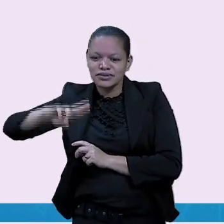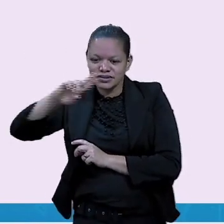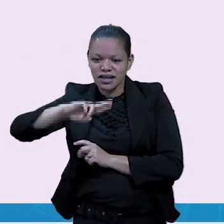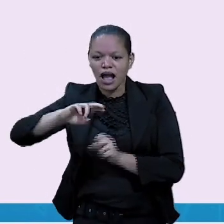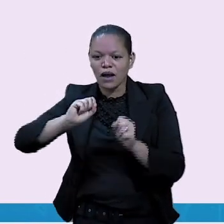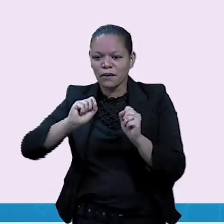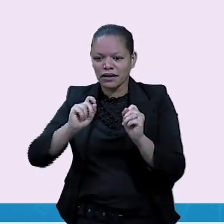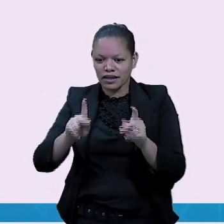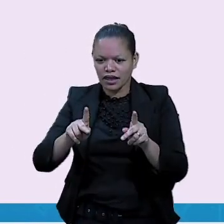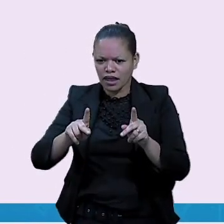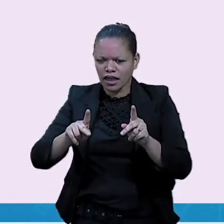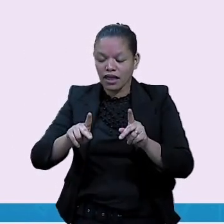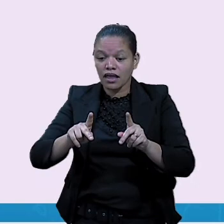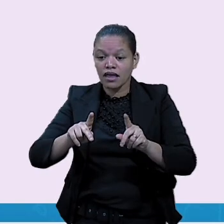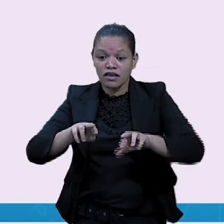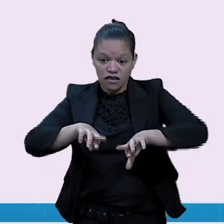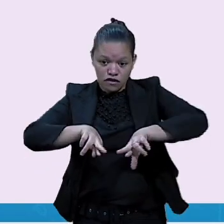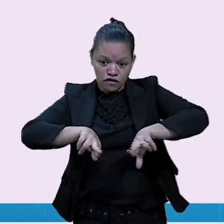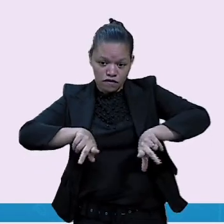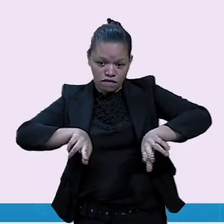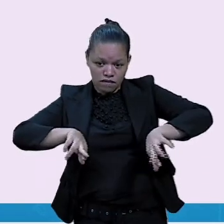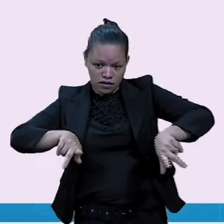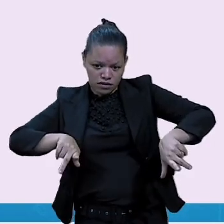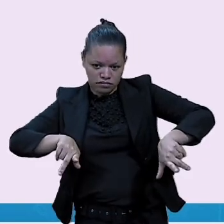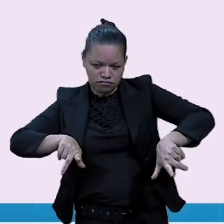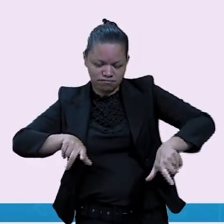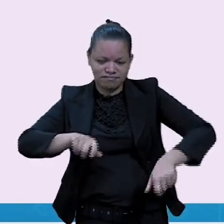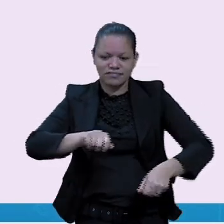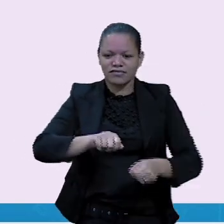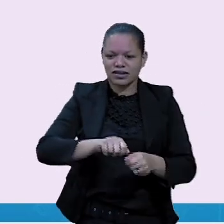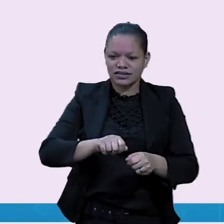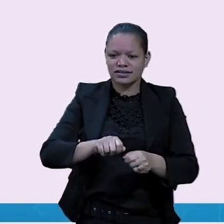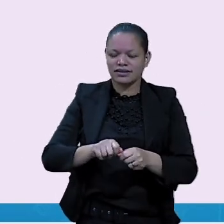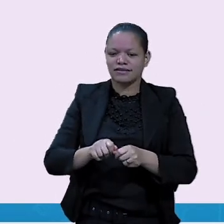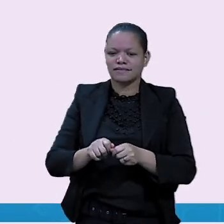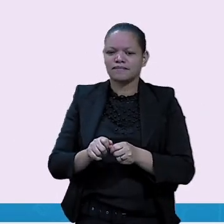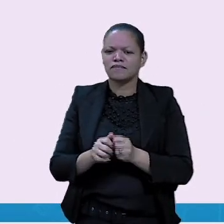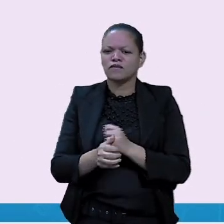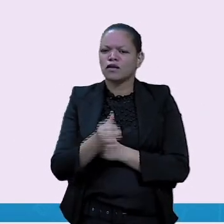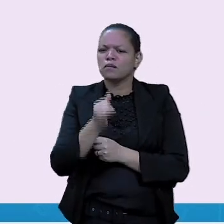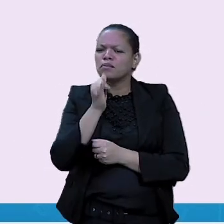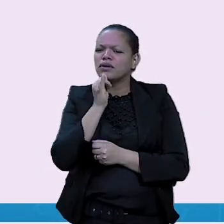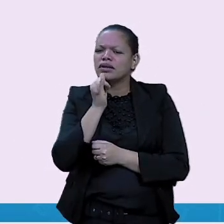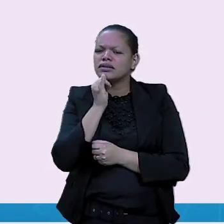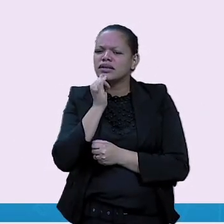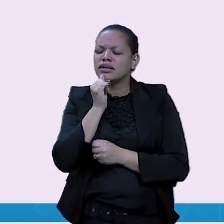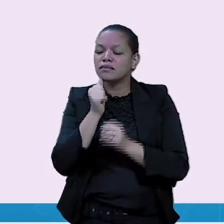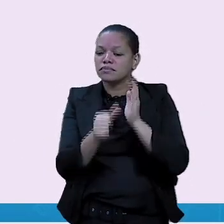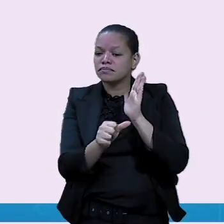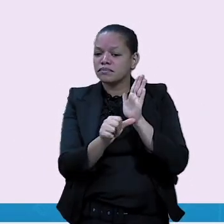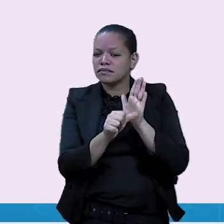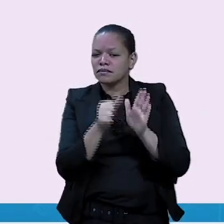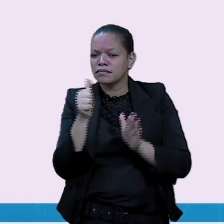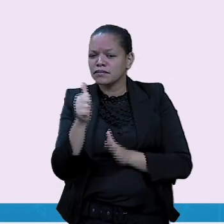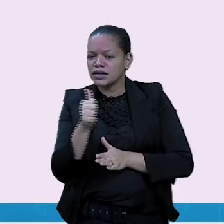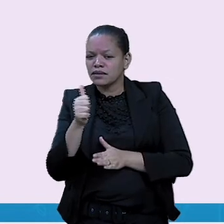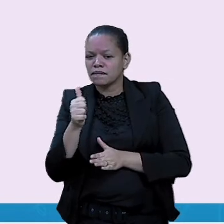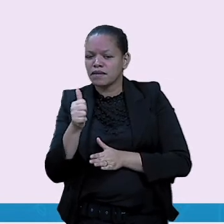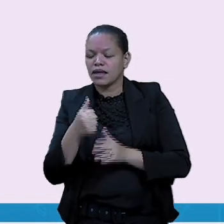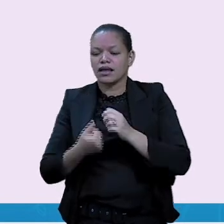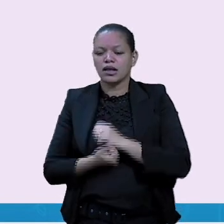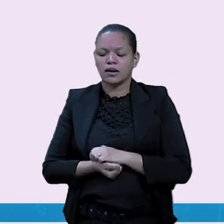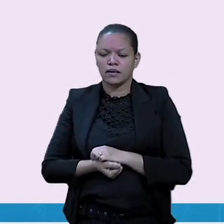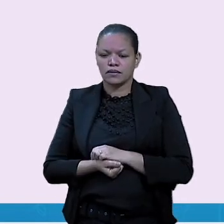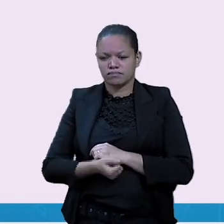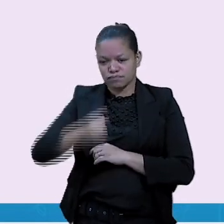lá? Veja que o Cascão no primeiro quadrinho, o Cebolinha com o headphone, né, o fone de ouvido, e o